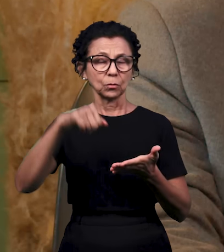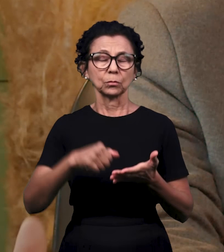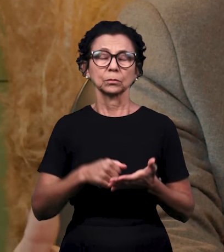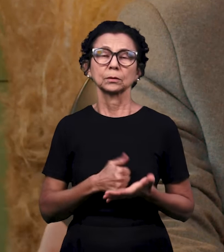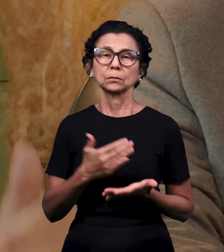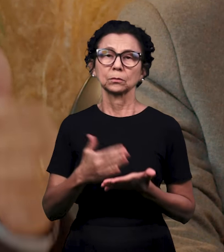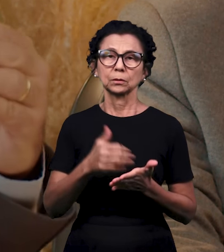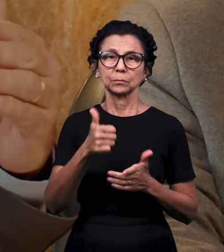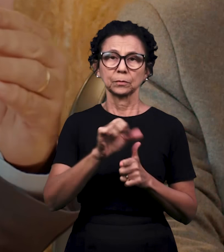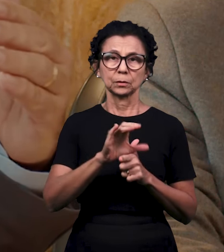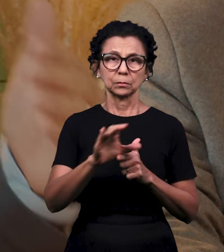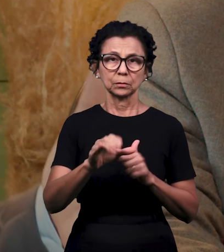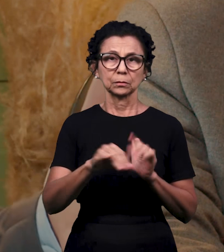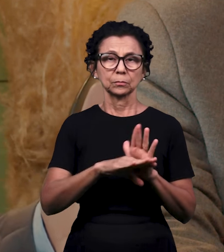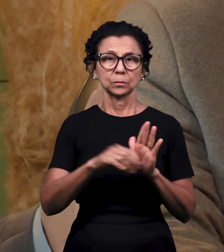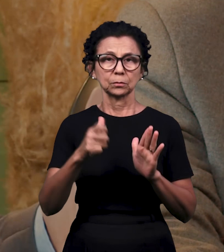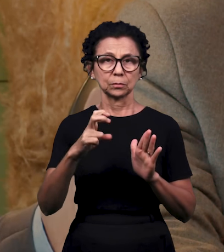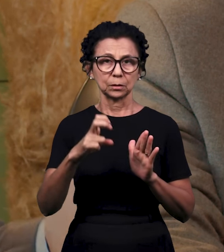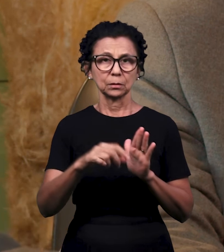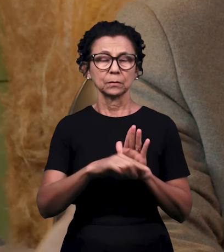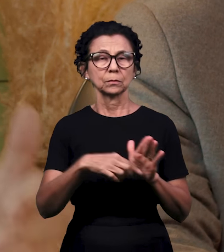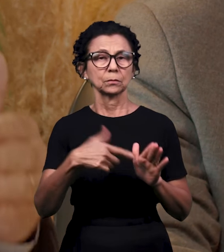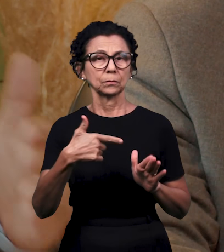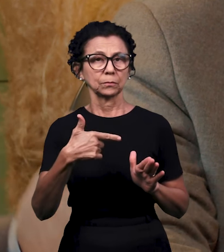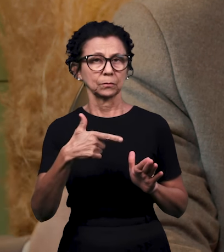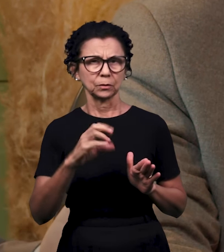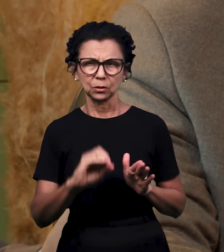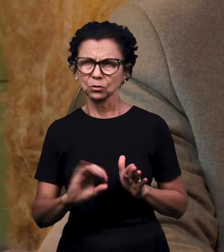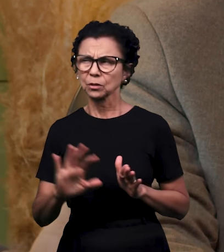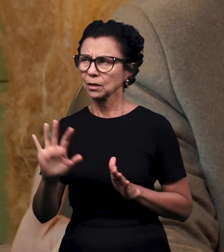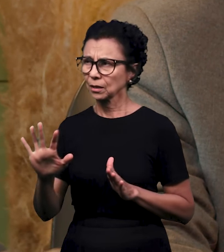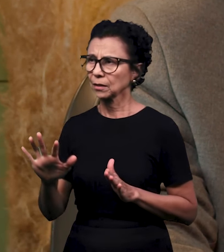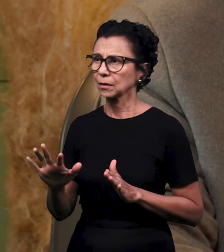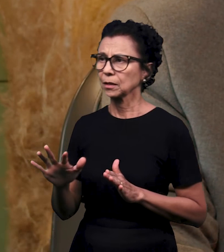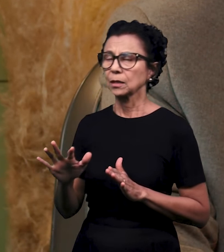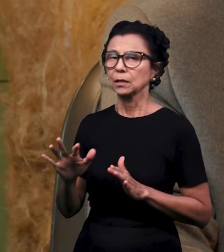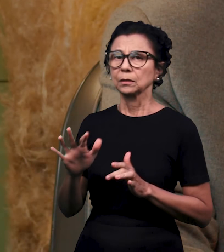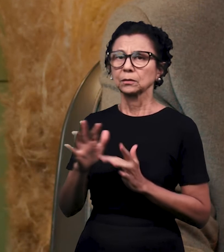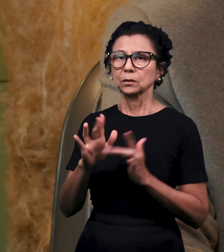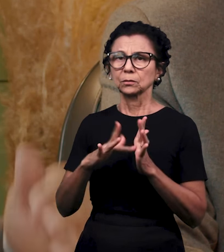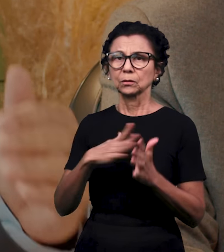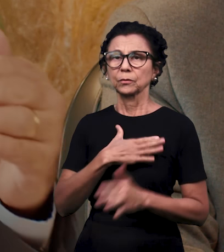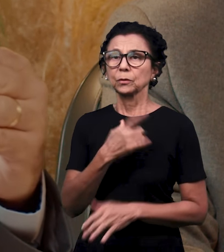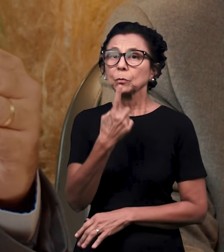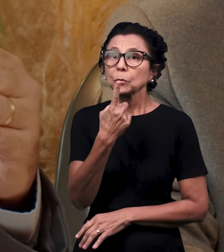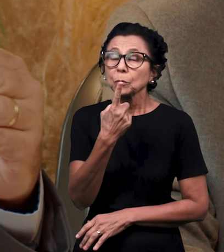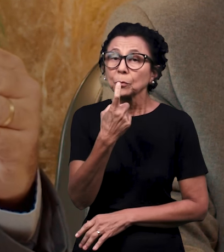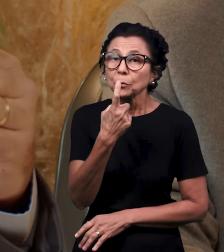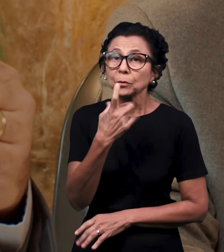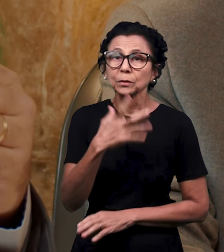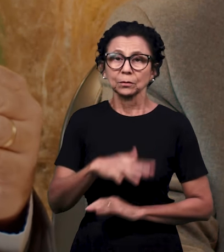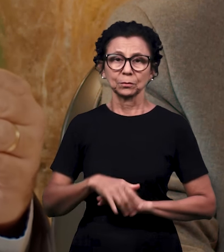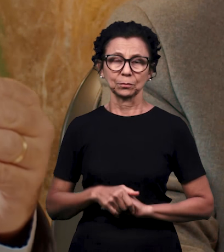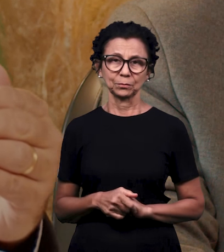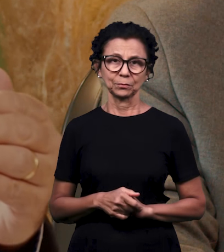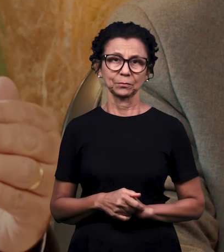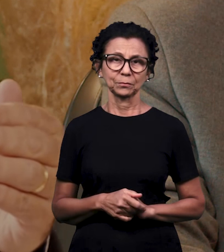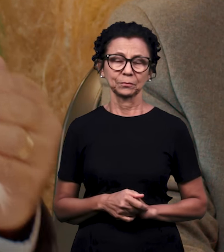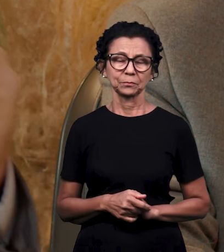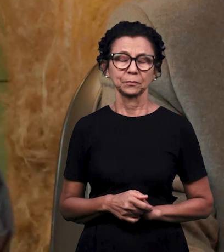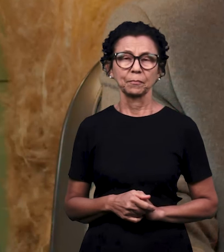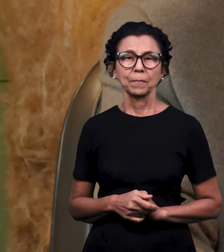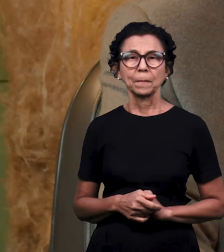20, né, que ele é o primogênito, né, é a primícia, né, então ele, né,